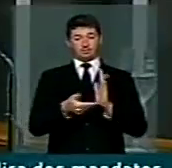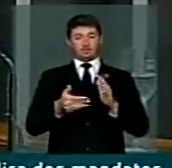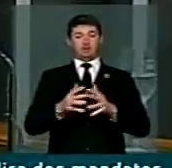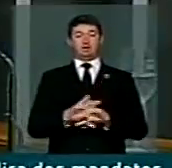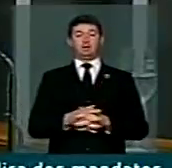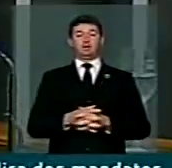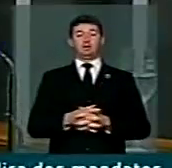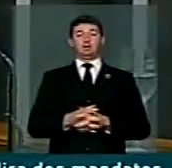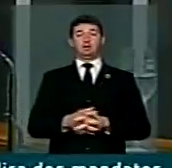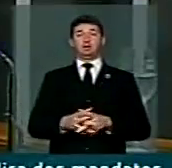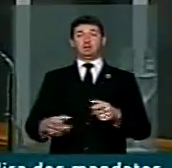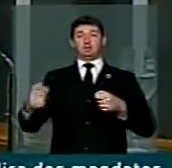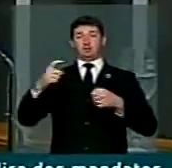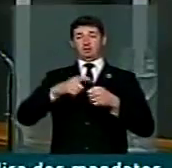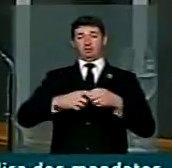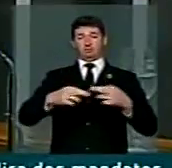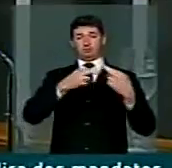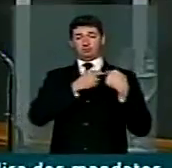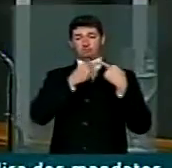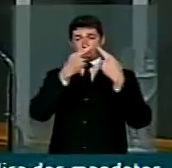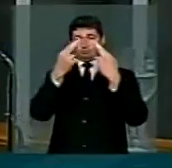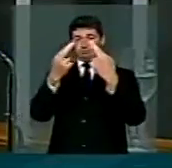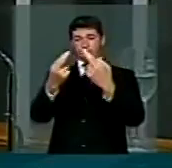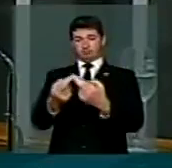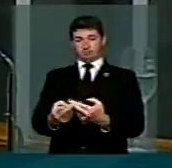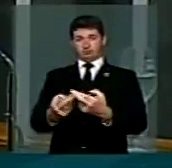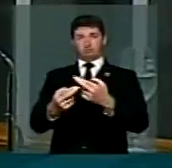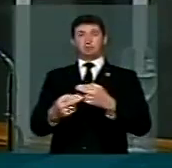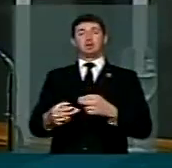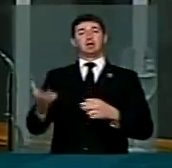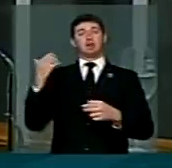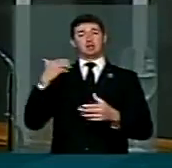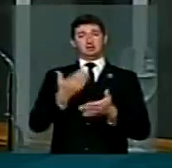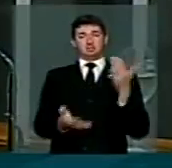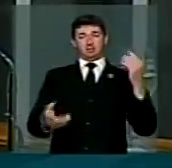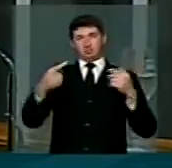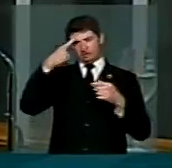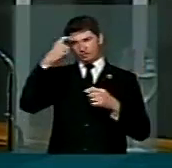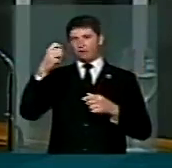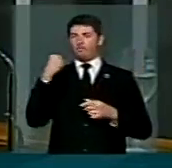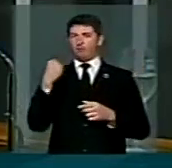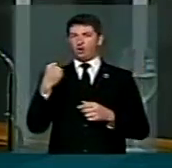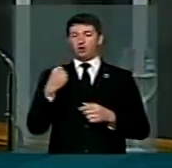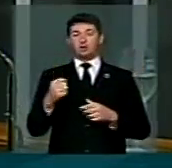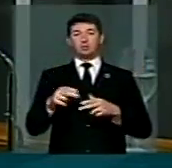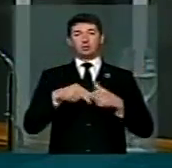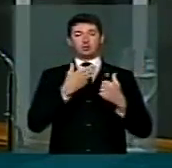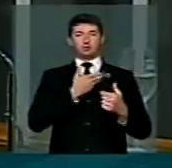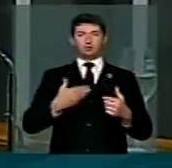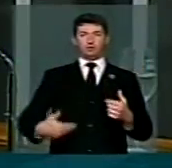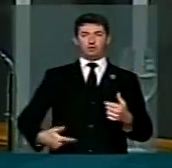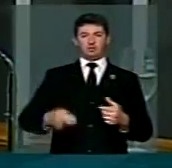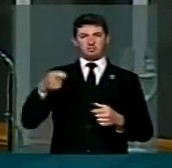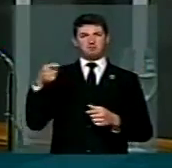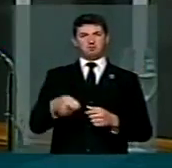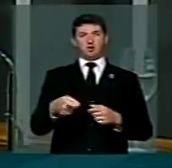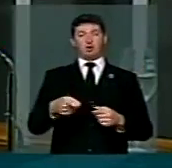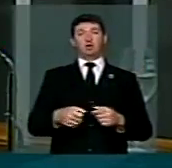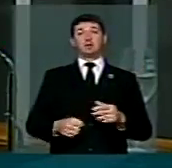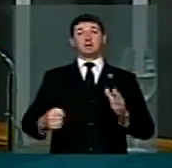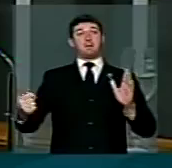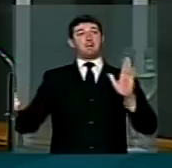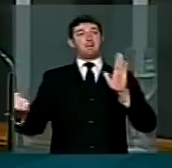a devolução dos seus mandatos violentamente usurpados por um regime de força que deixou